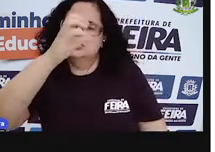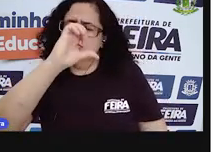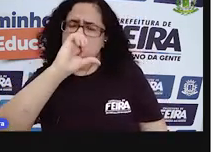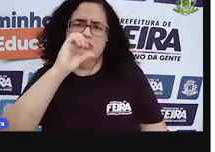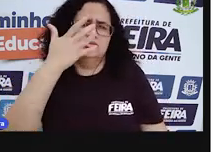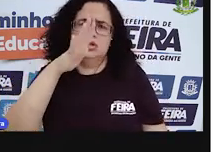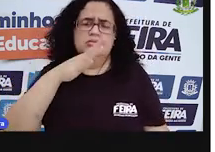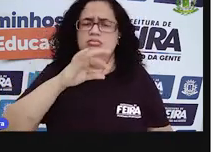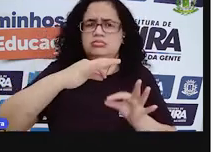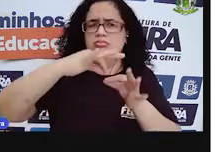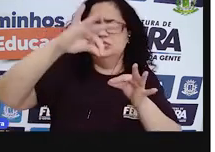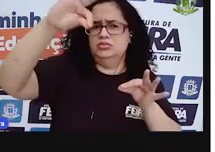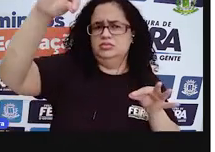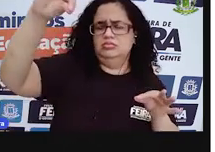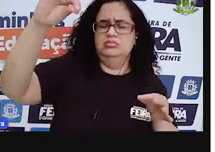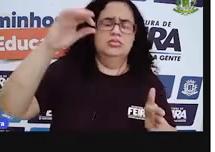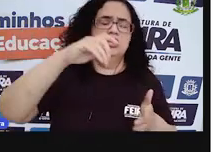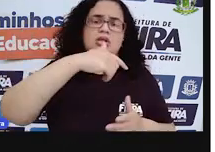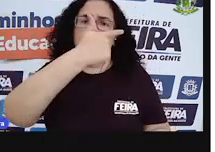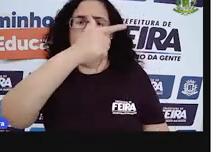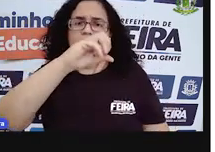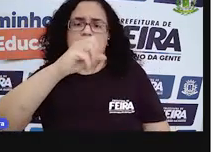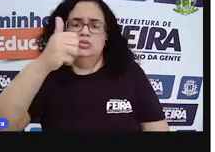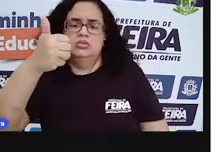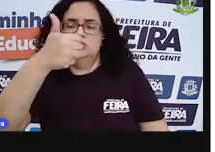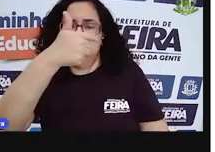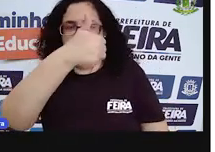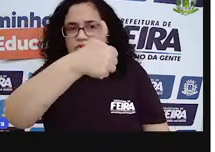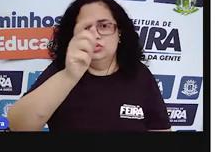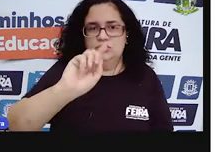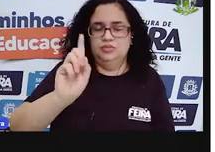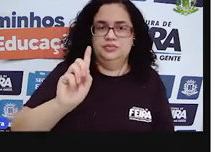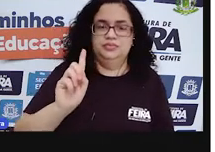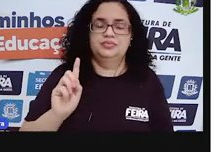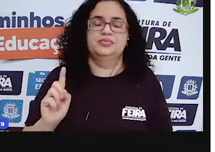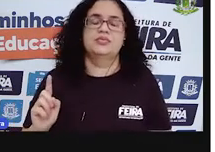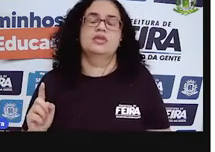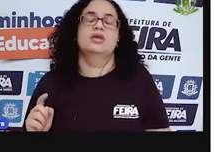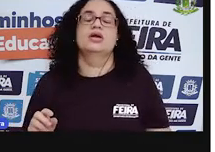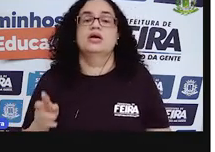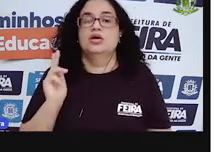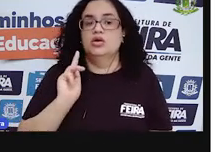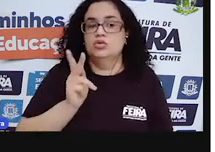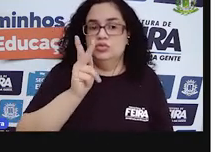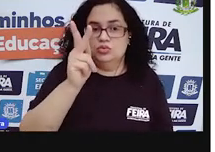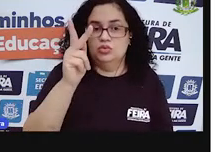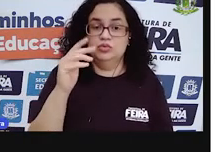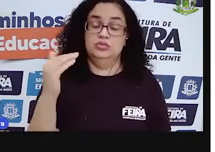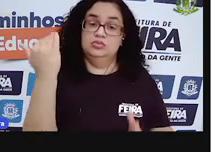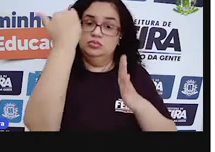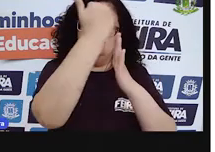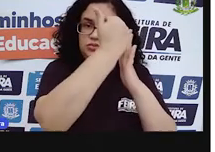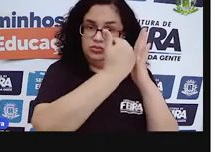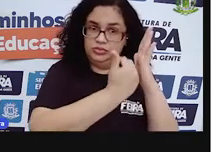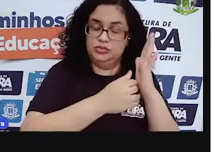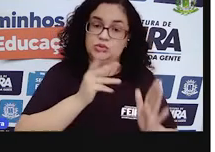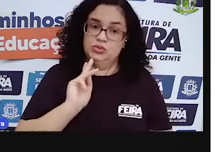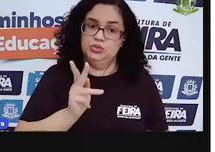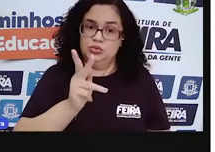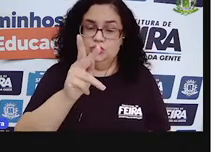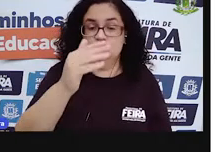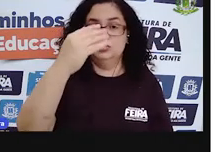que nem é tão longe assim de 2 Oi gente beleza então vamos lá seguindo